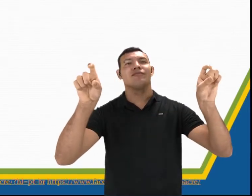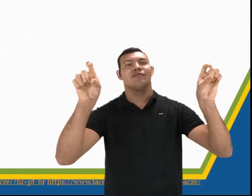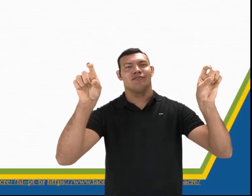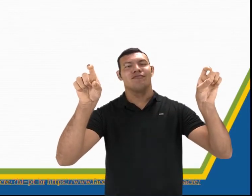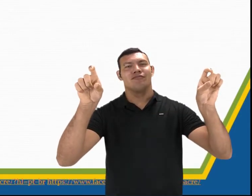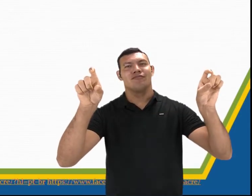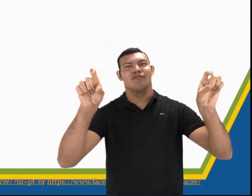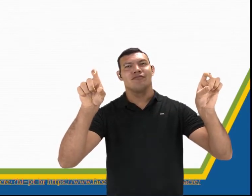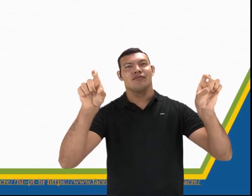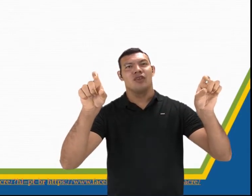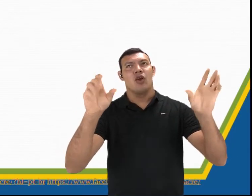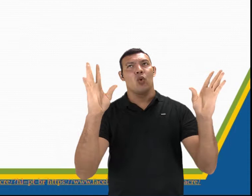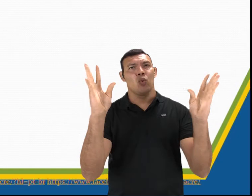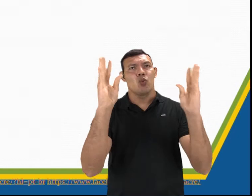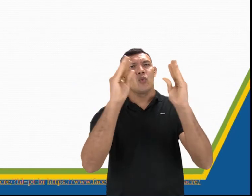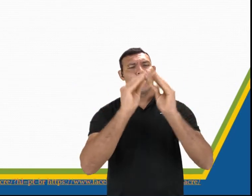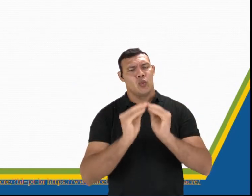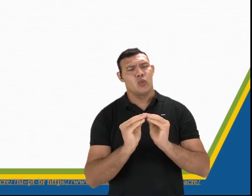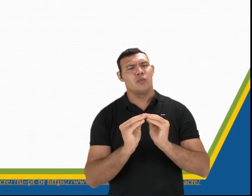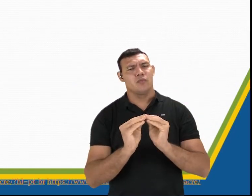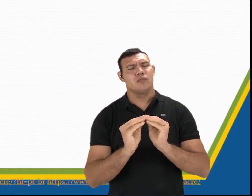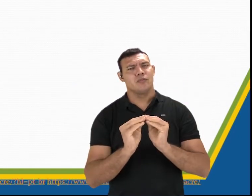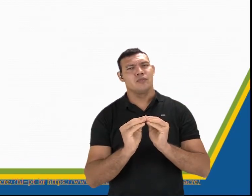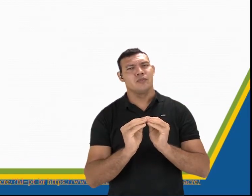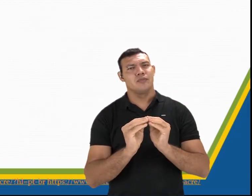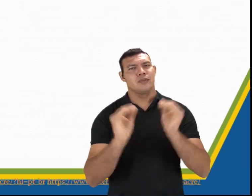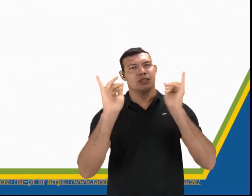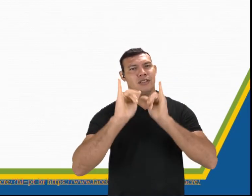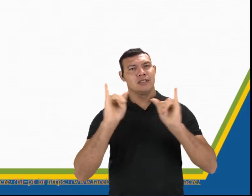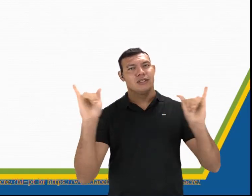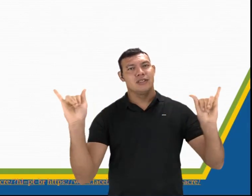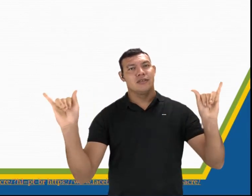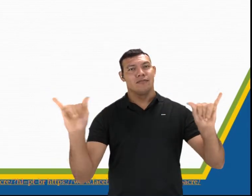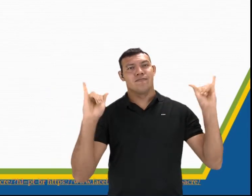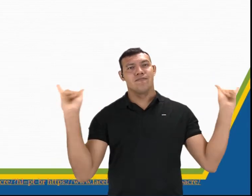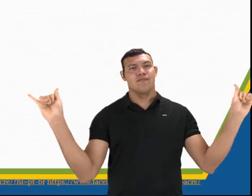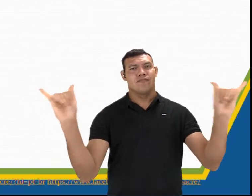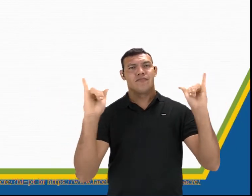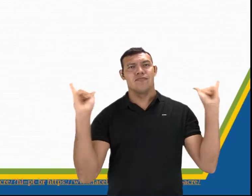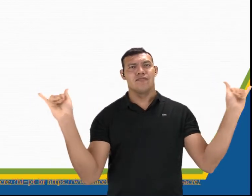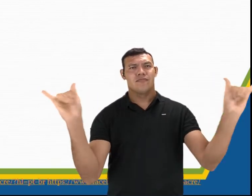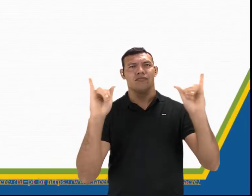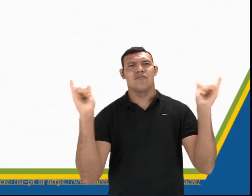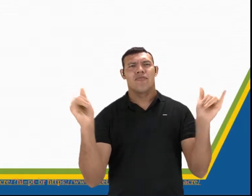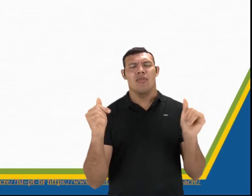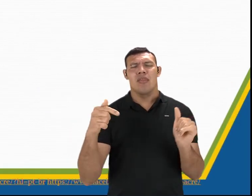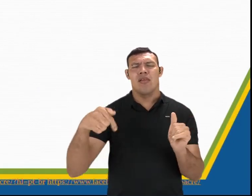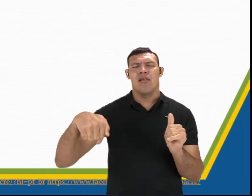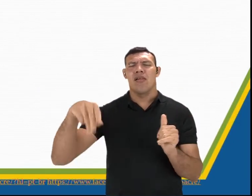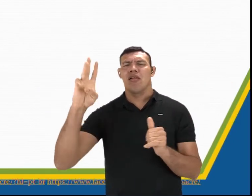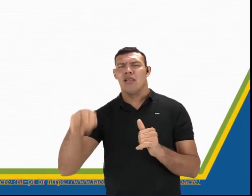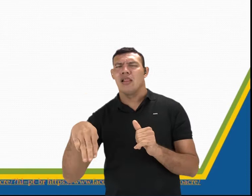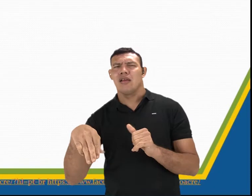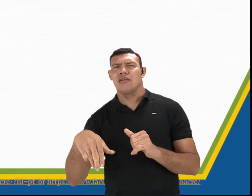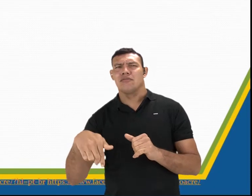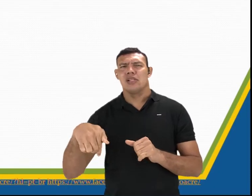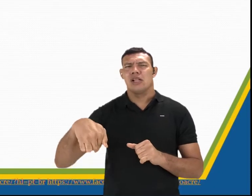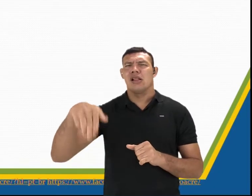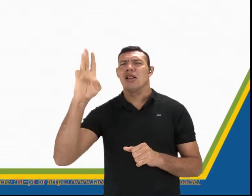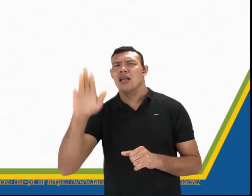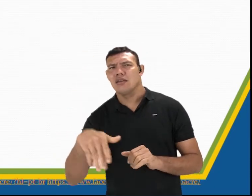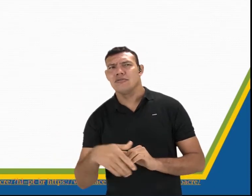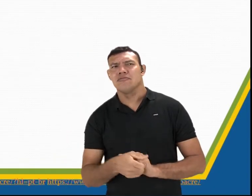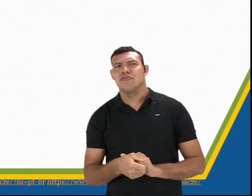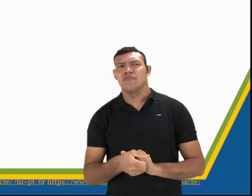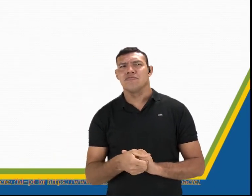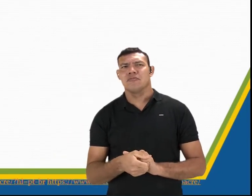certa forma, um resumo dela, tá? E quanto ao aspecto quem? Quais são os envolvidos,